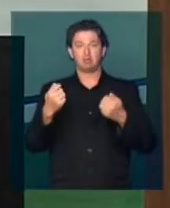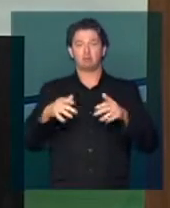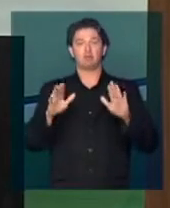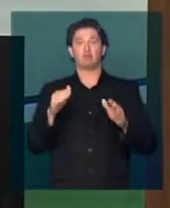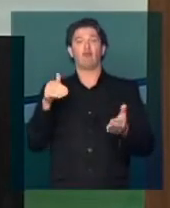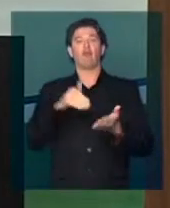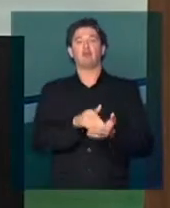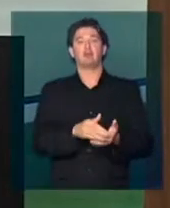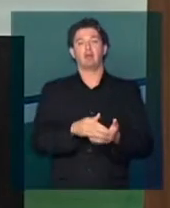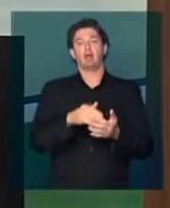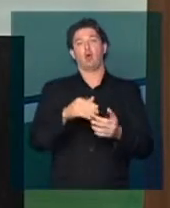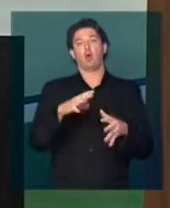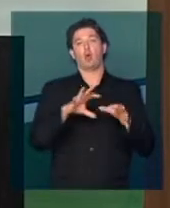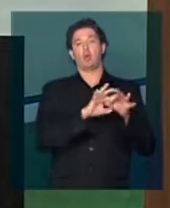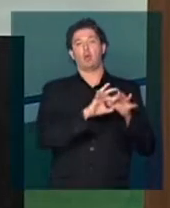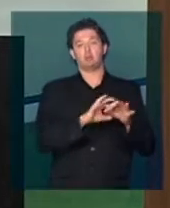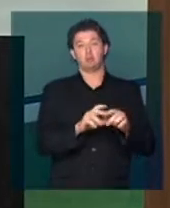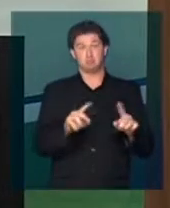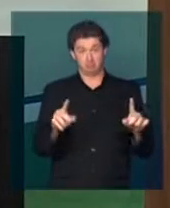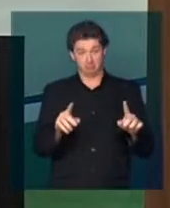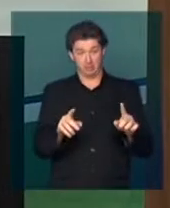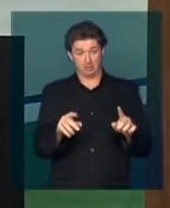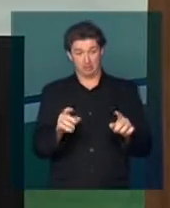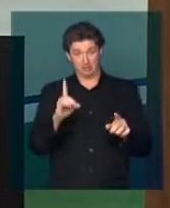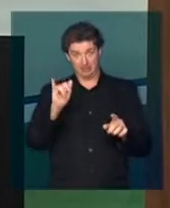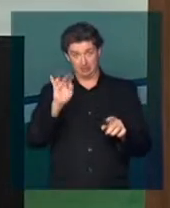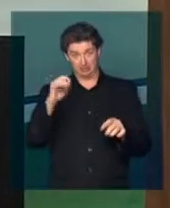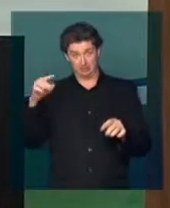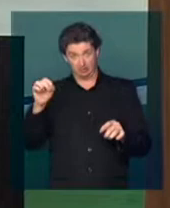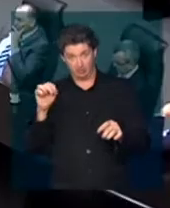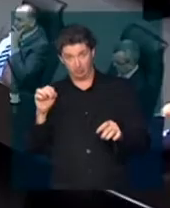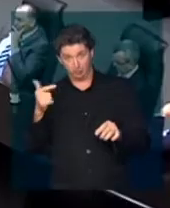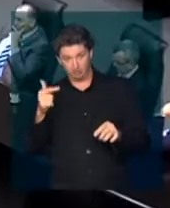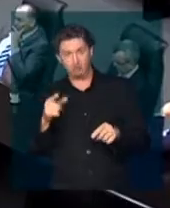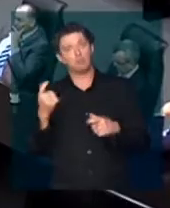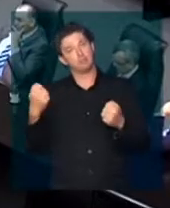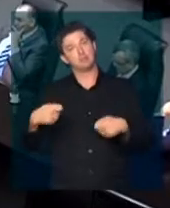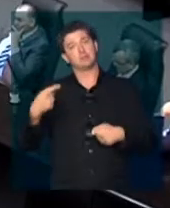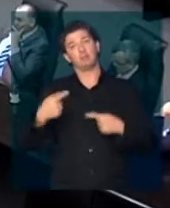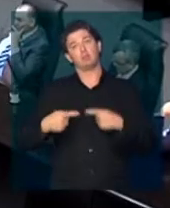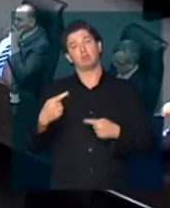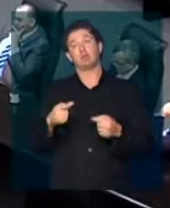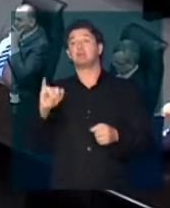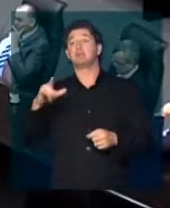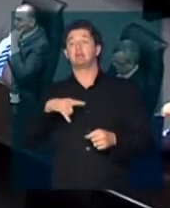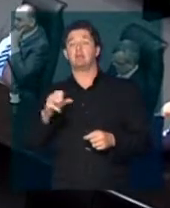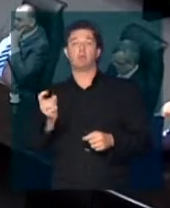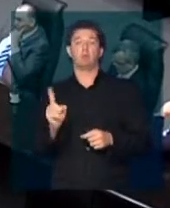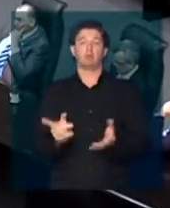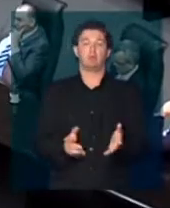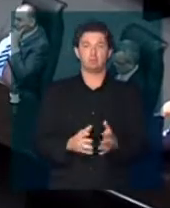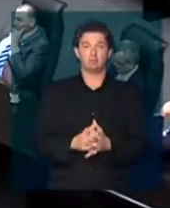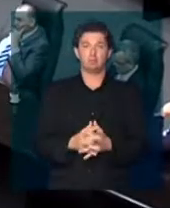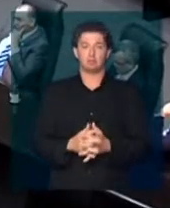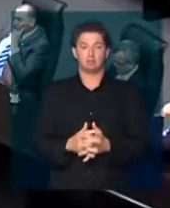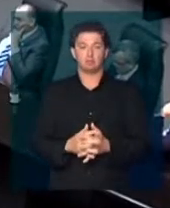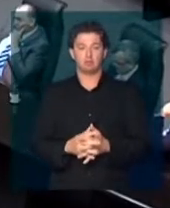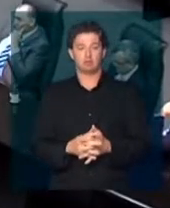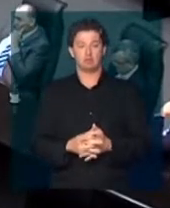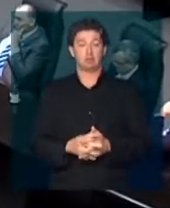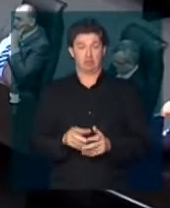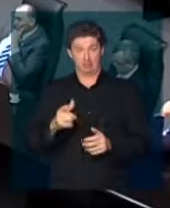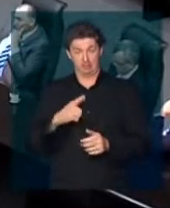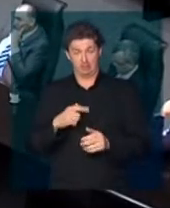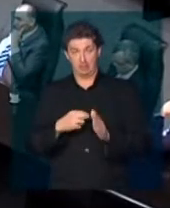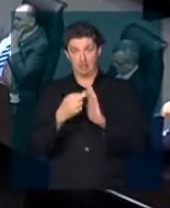fim das coligações proporcionais. Mas, se não for o distritão, você vai ter que debater se teremos ou não coligação proporcional, se teremos ou